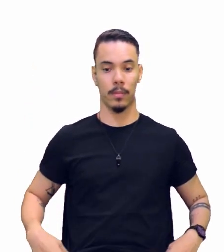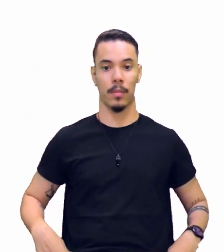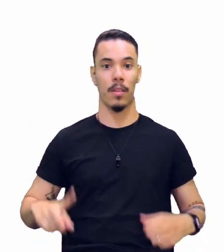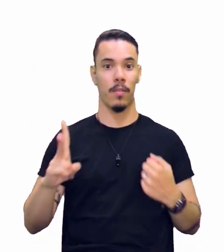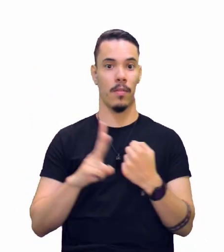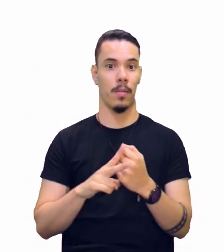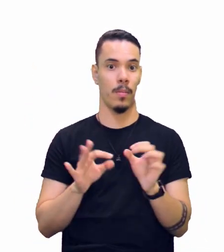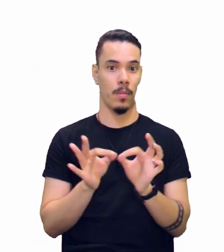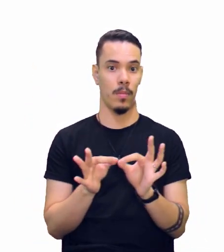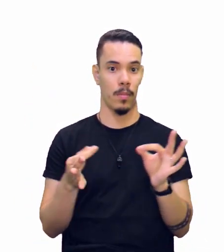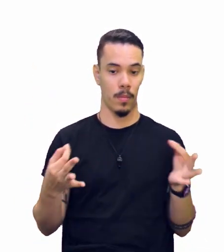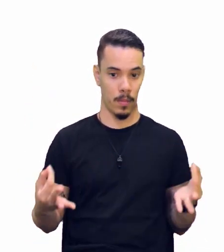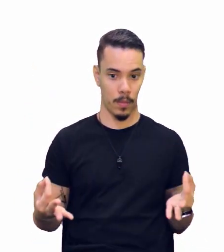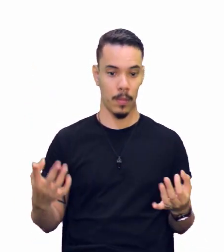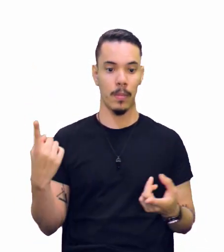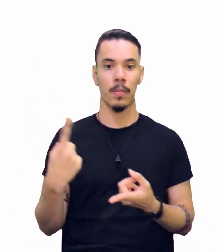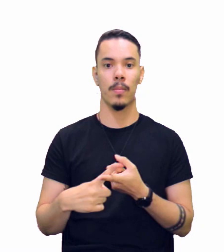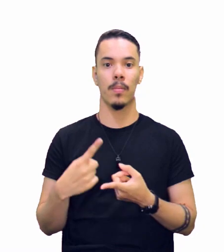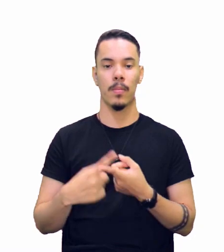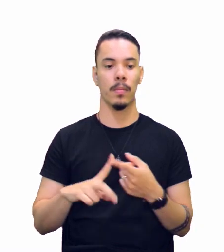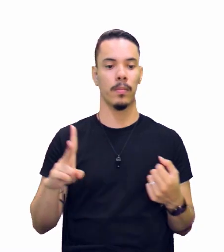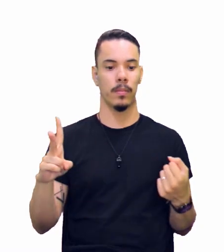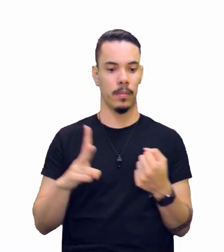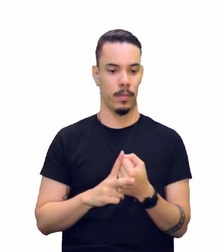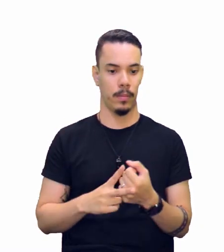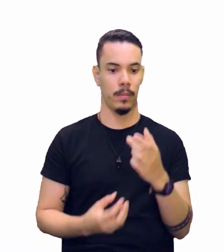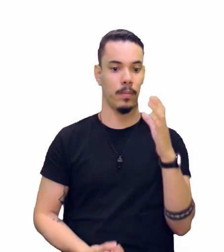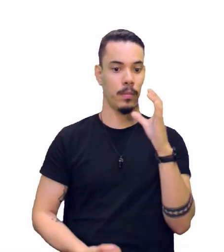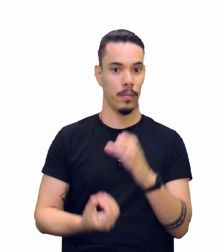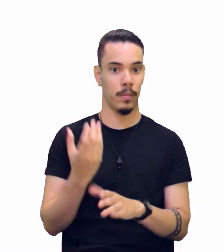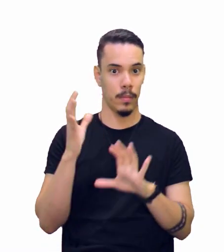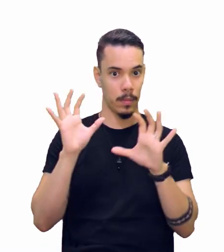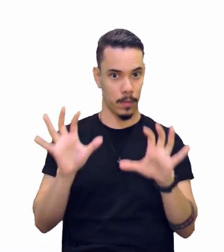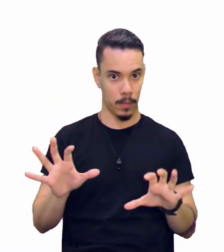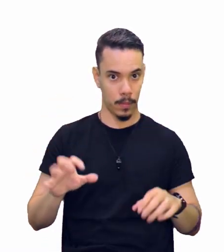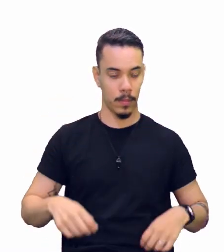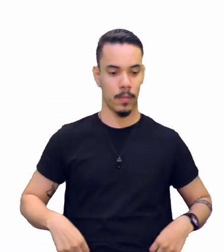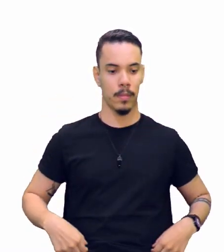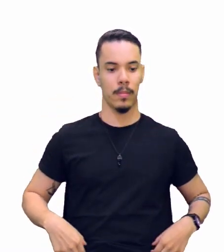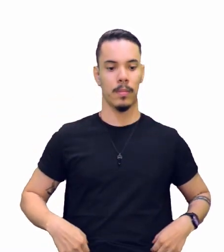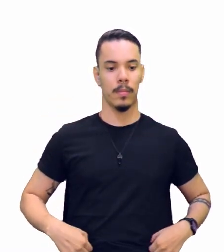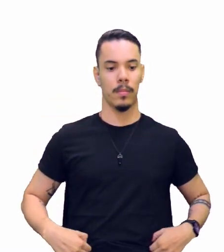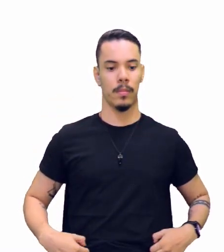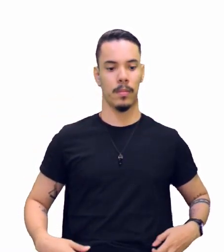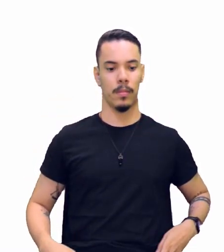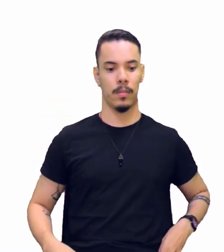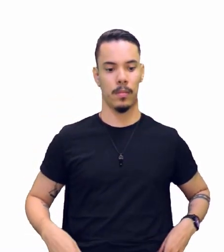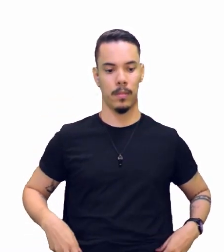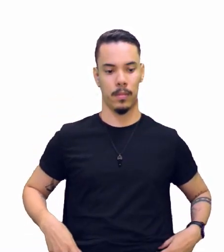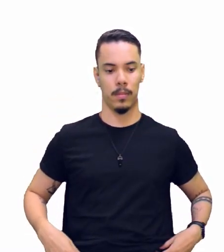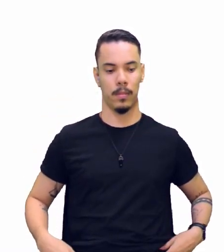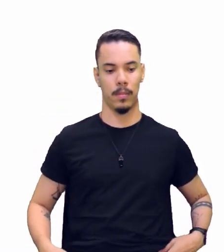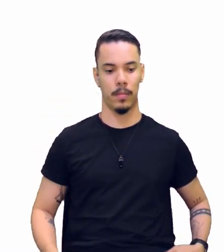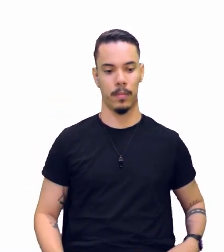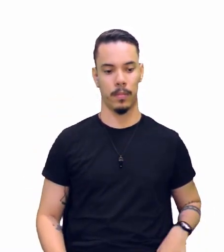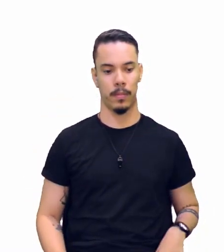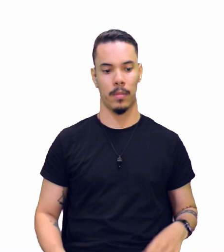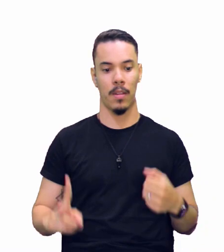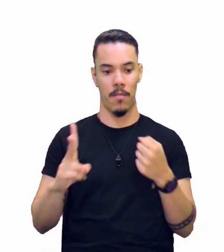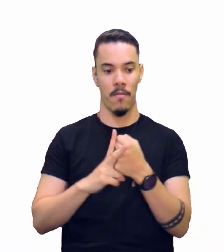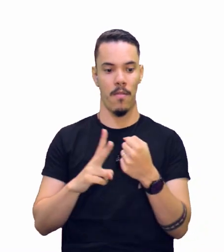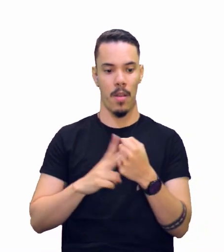simples, onde o meu verbo get, que ele nasceu assim, to get, um dos verbos mais utilizados do inglês, esse